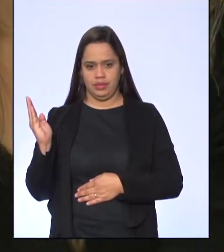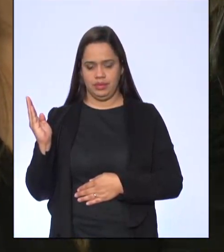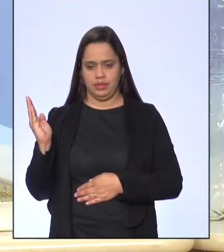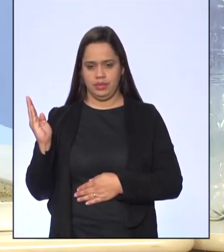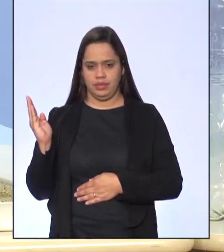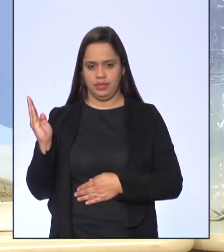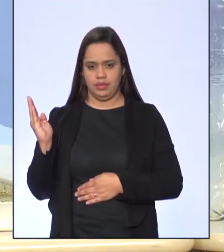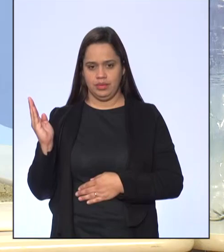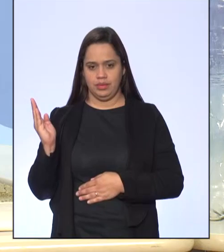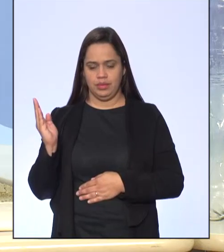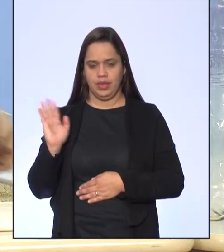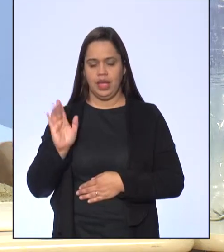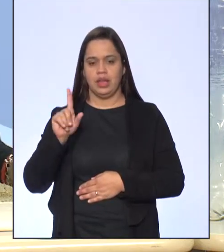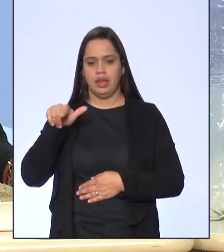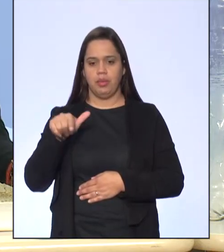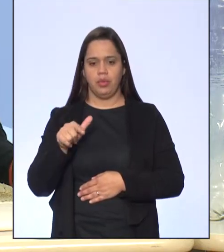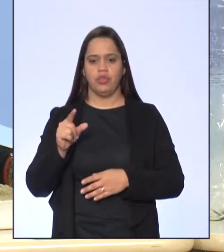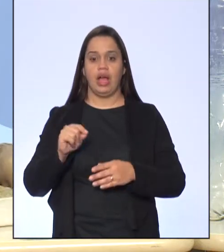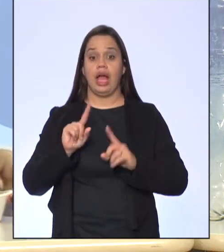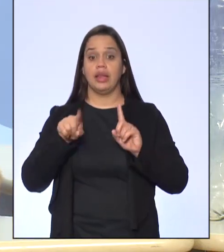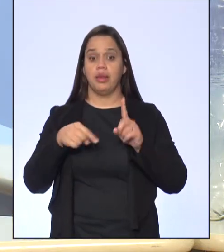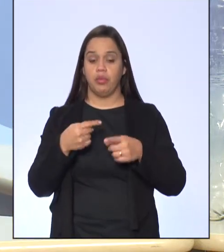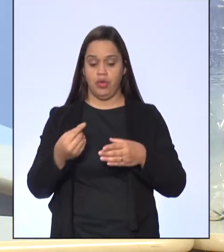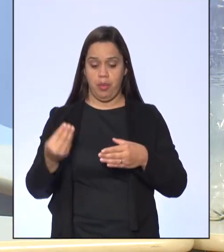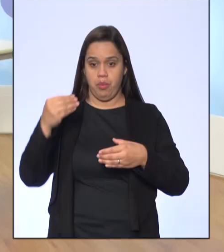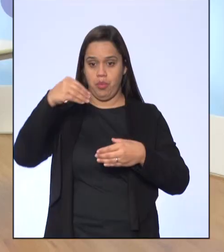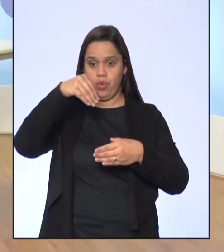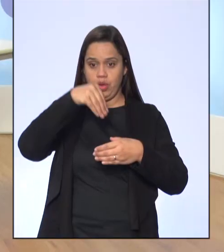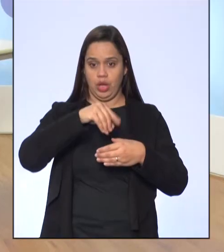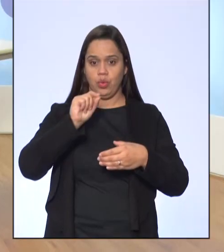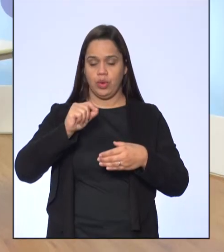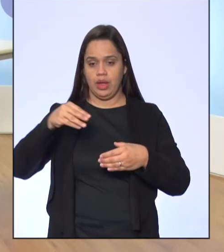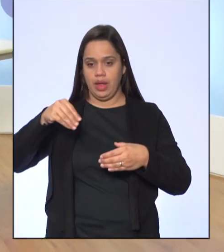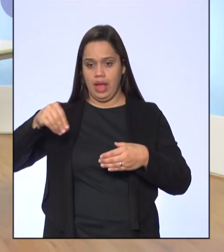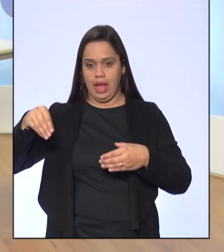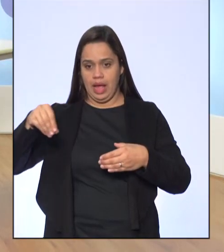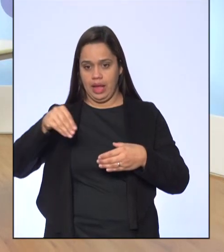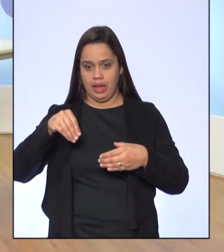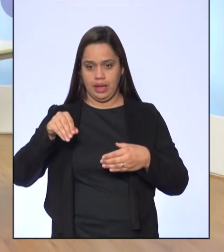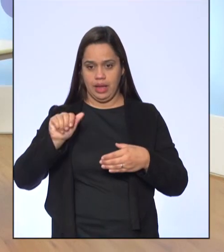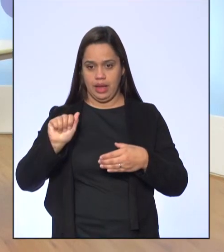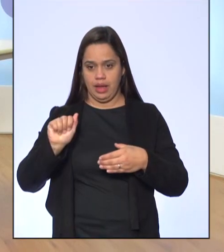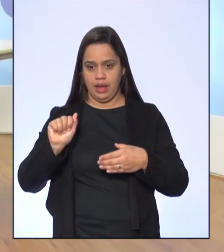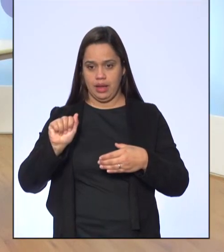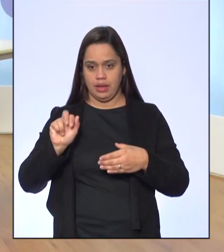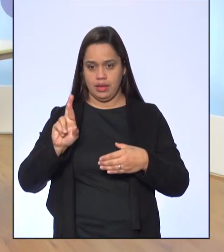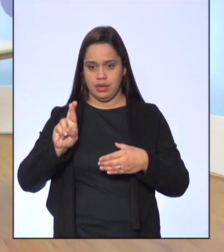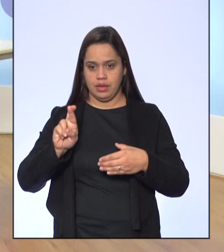Aí a gente posiciona aqui. Agora a gente coloca a areia.